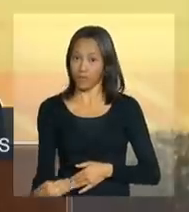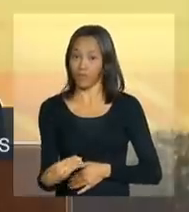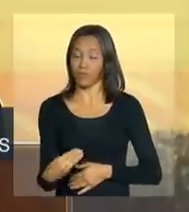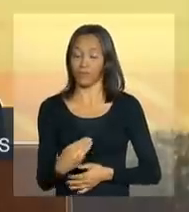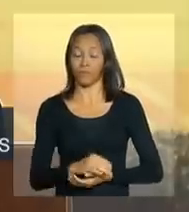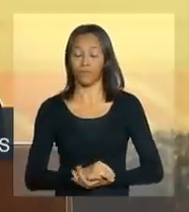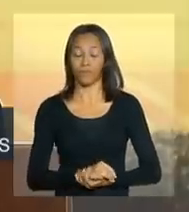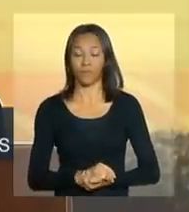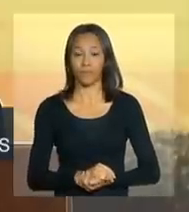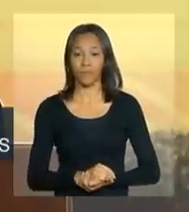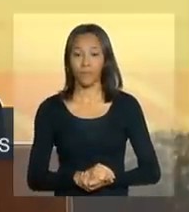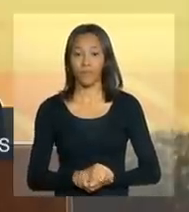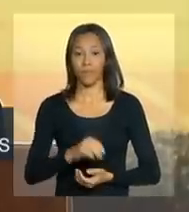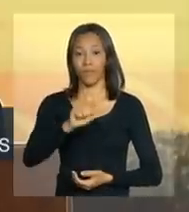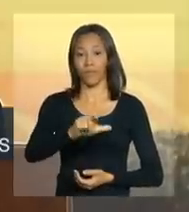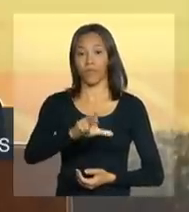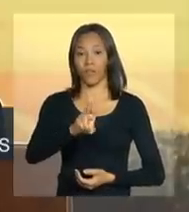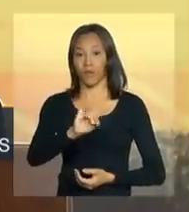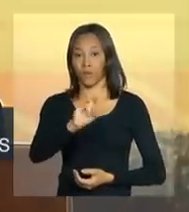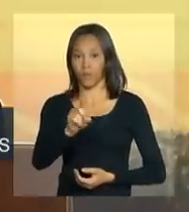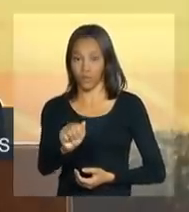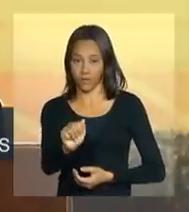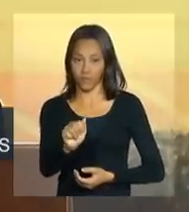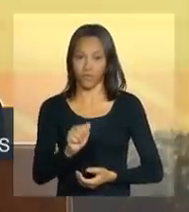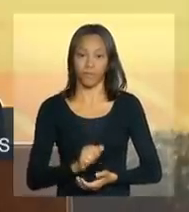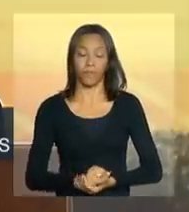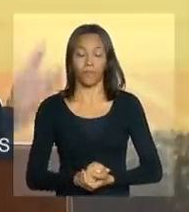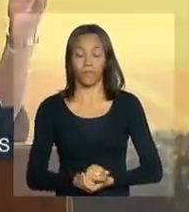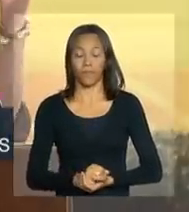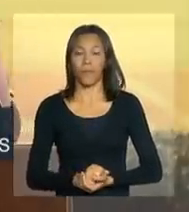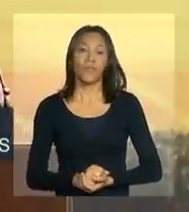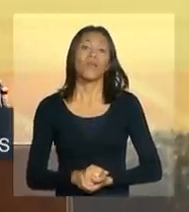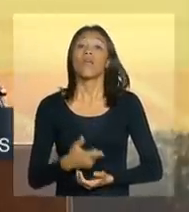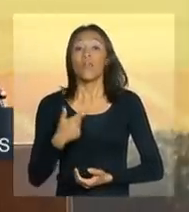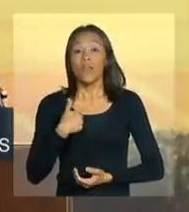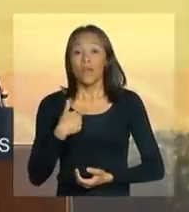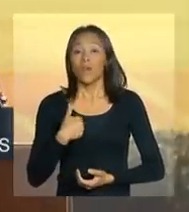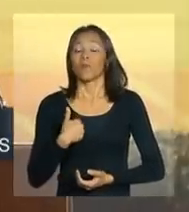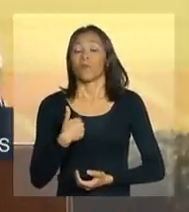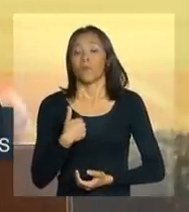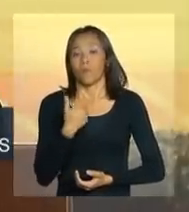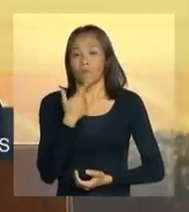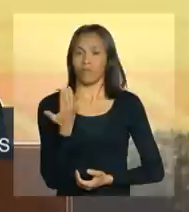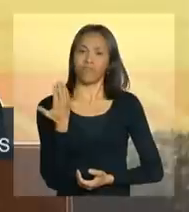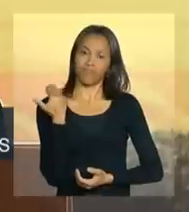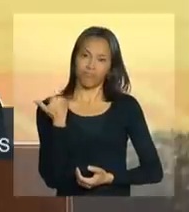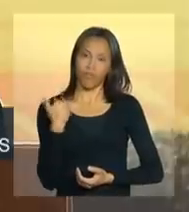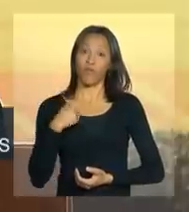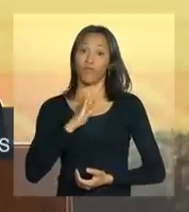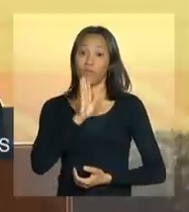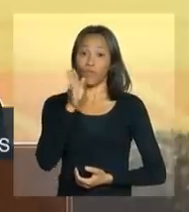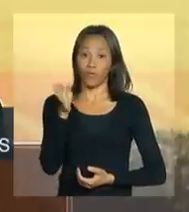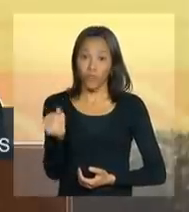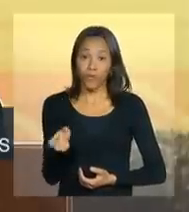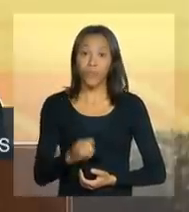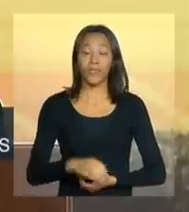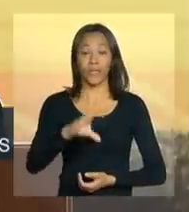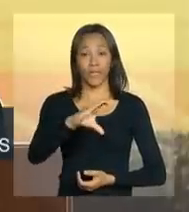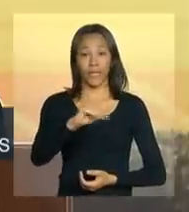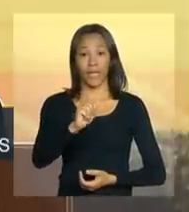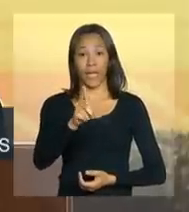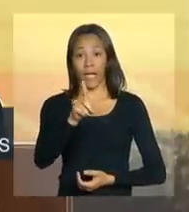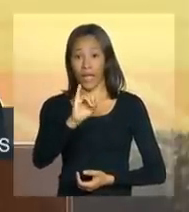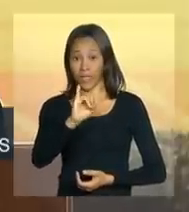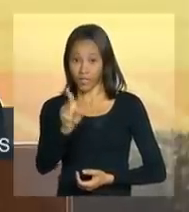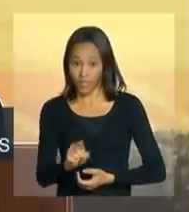ministra luí é o seguinte eu fui recentemente em Cades na Espanha